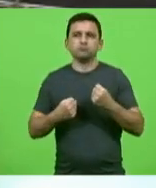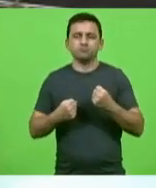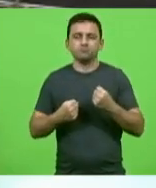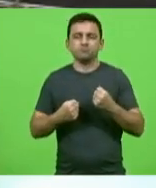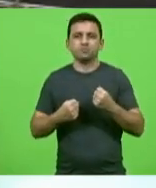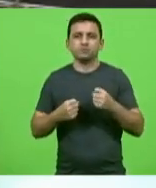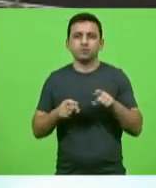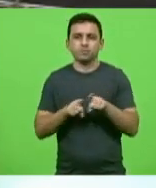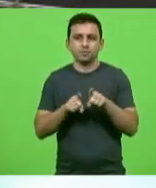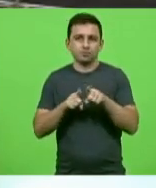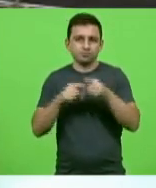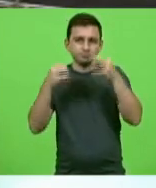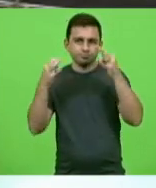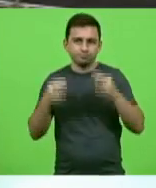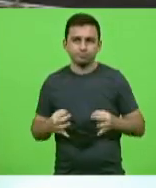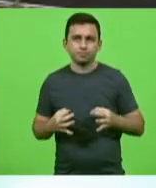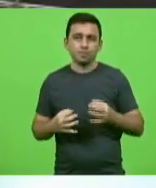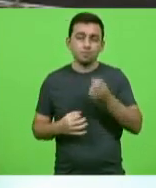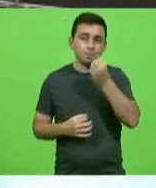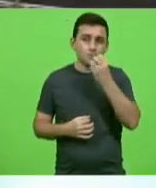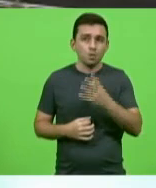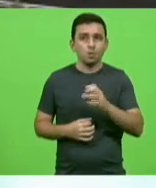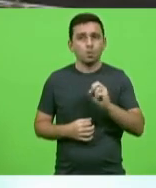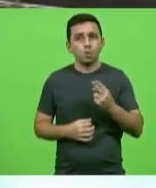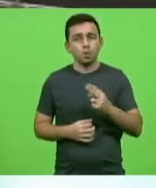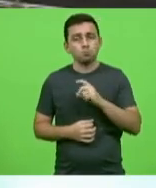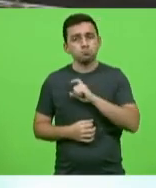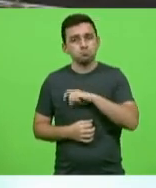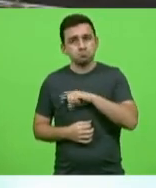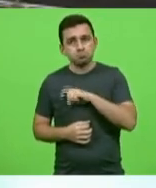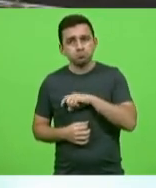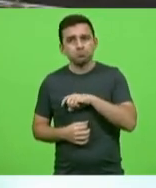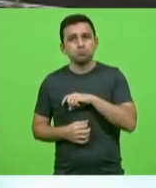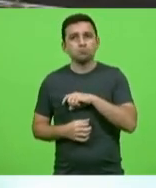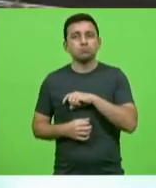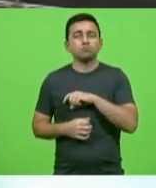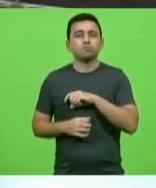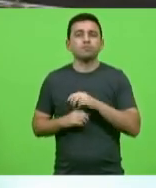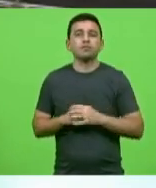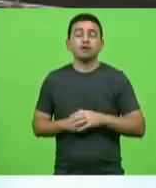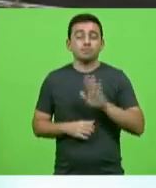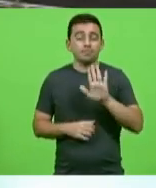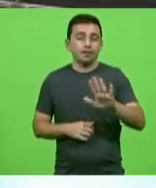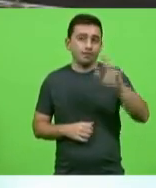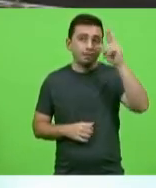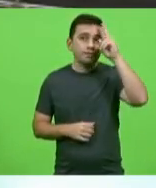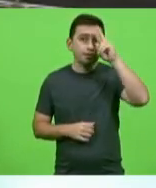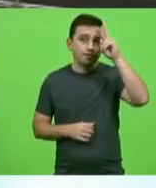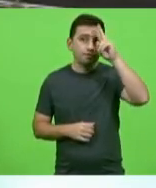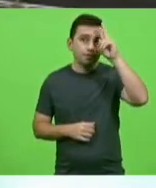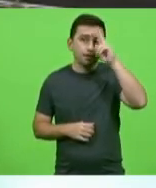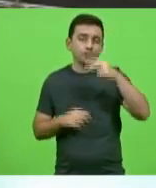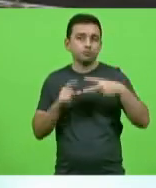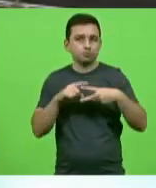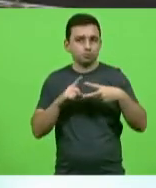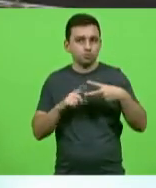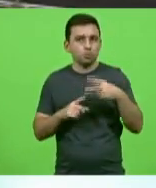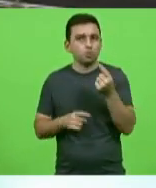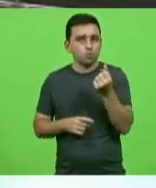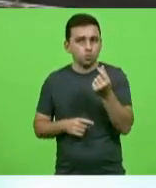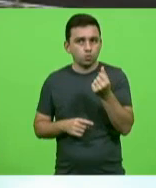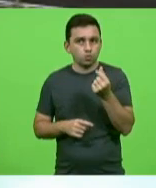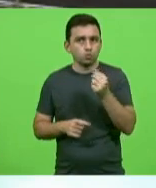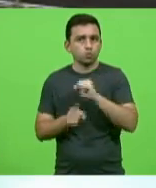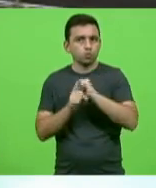e Justiceiro com boas ou más intenções Vale lembrar 2 o posto